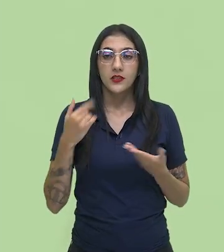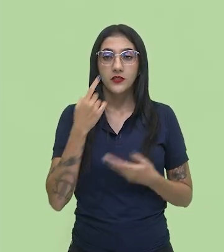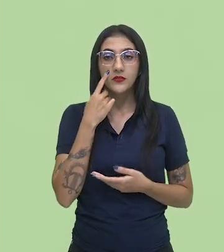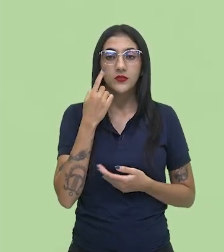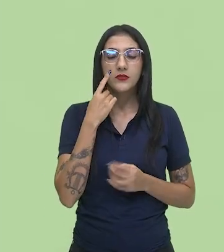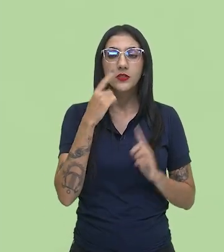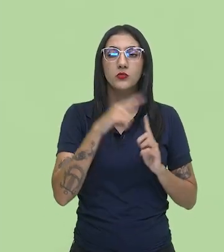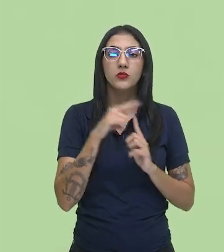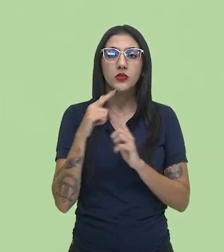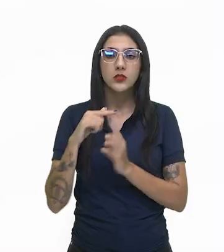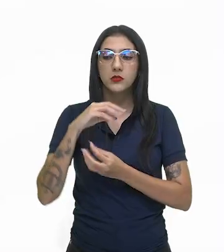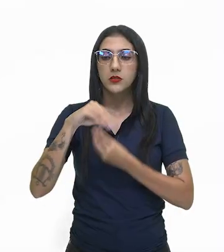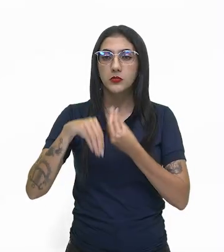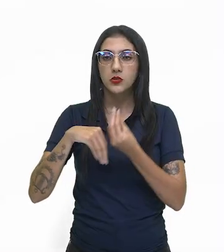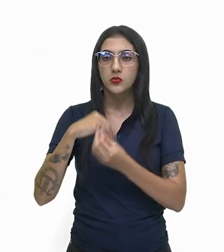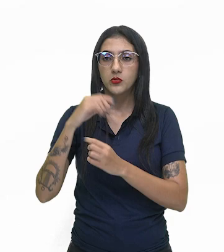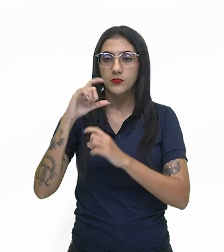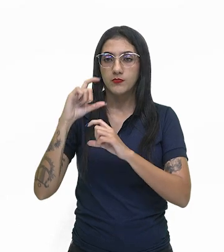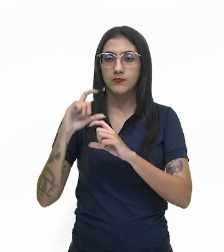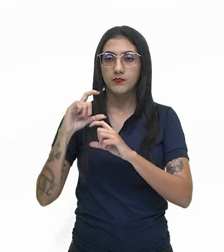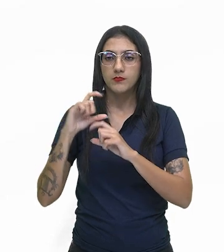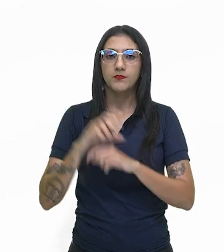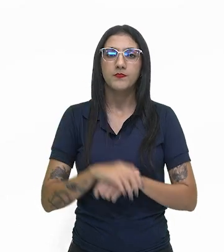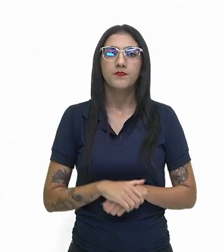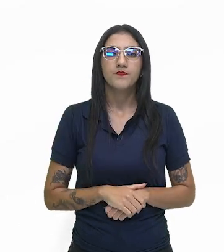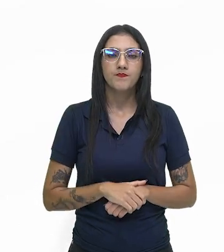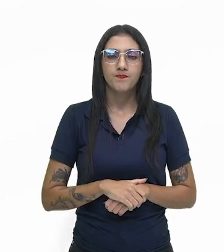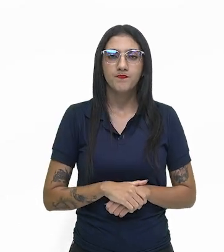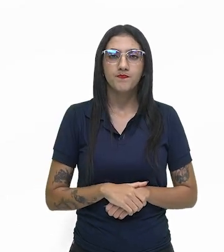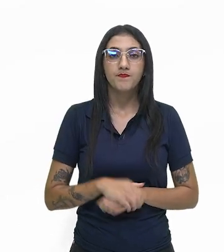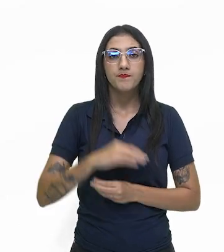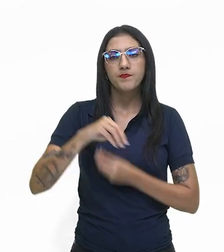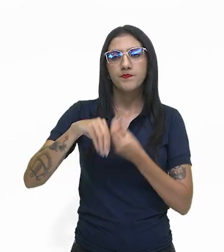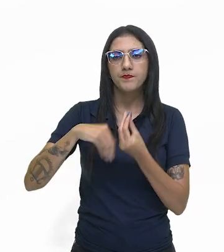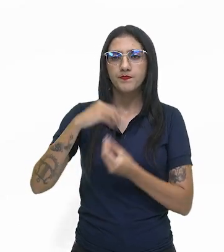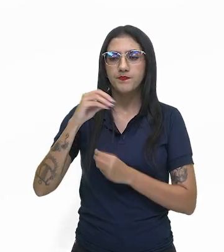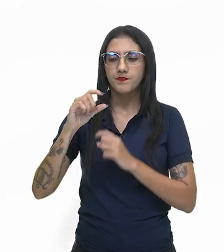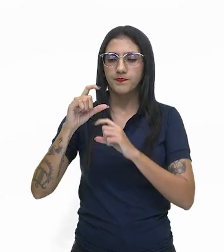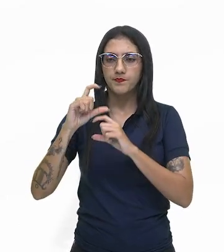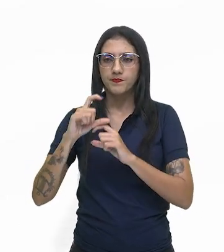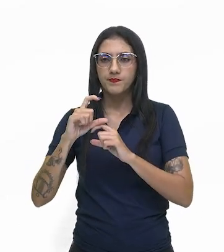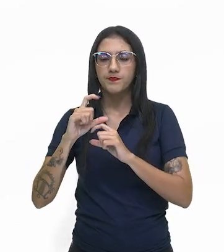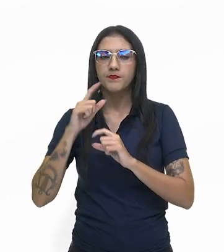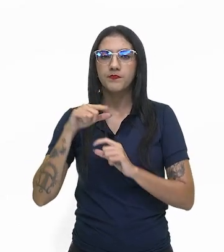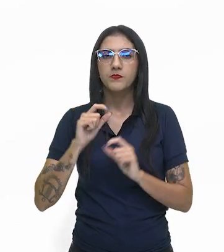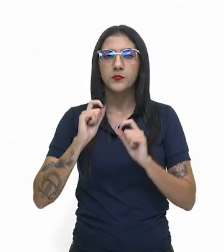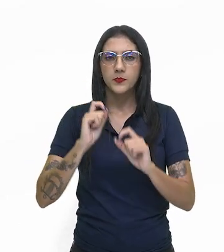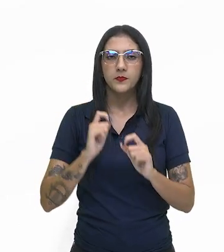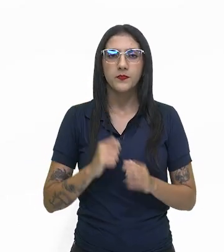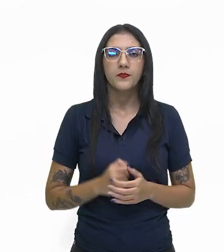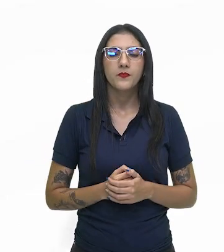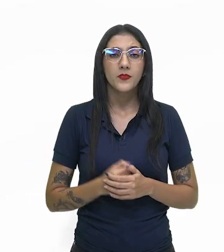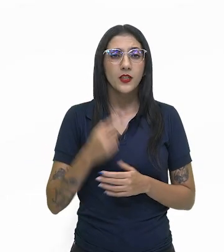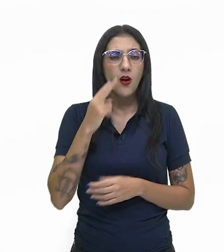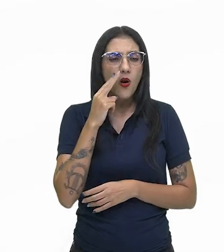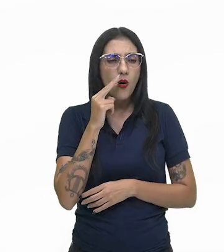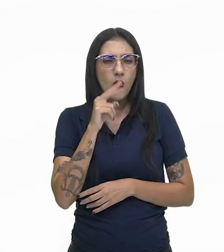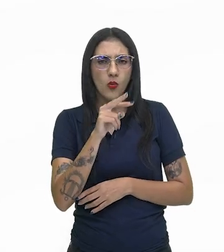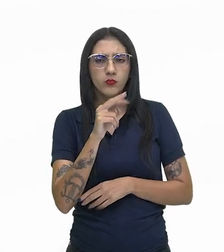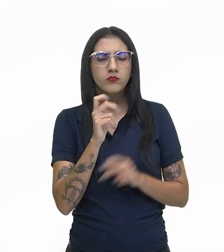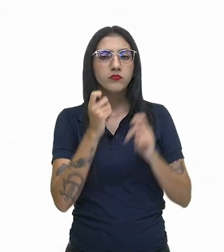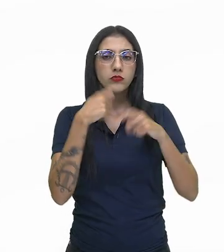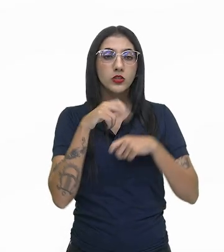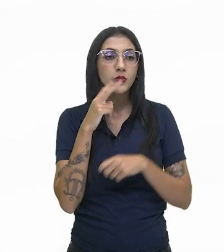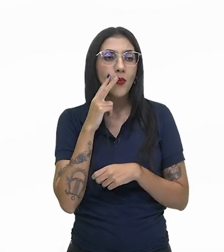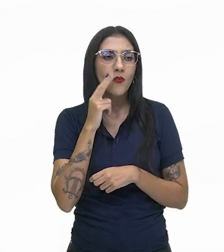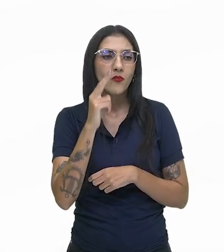separar misturas heterogêneas. As misturas heterogêneas são aquelas em que, a olho nu, a gente consegue